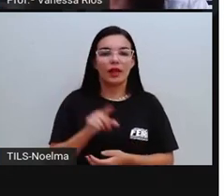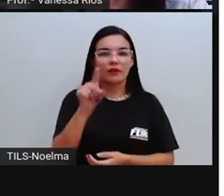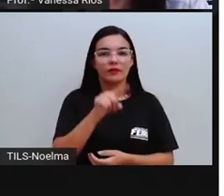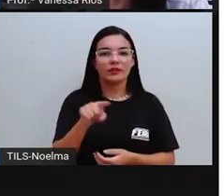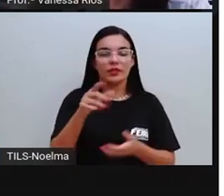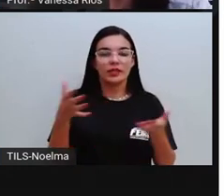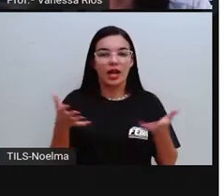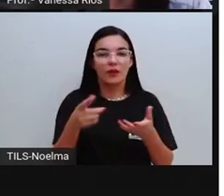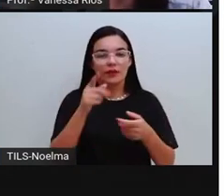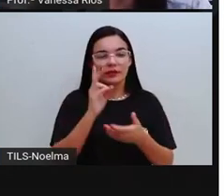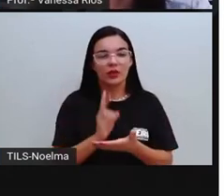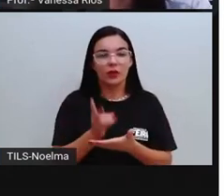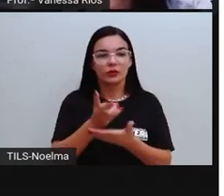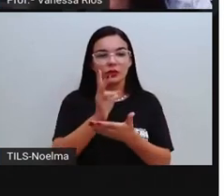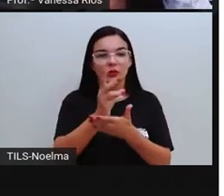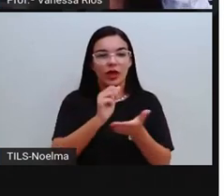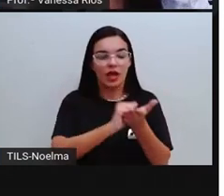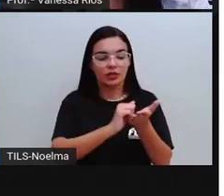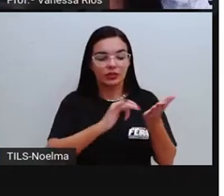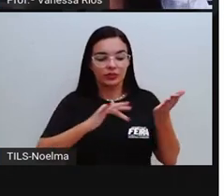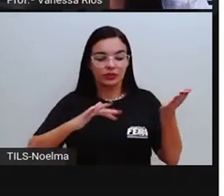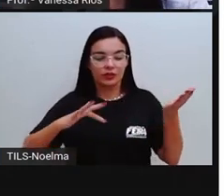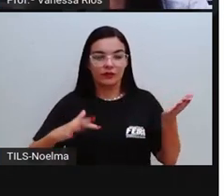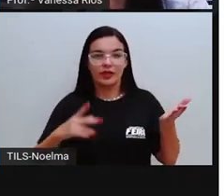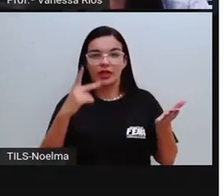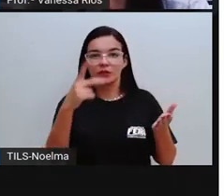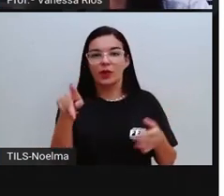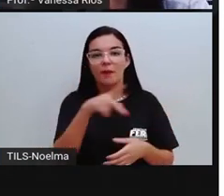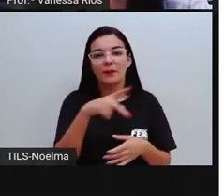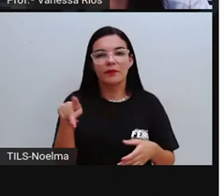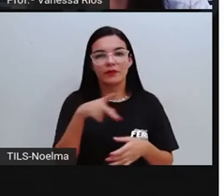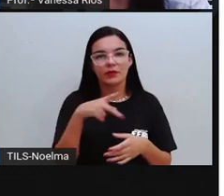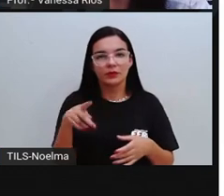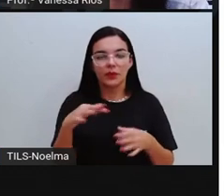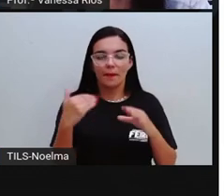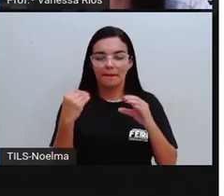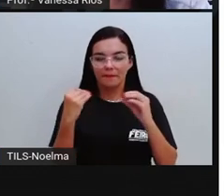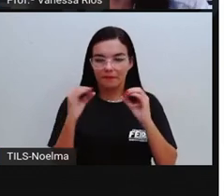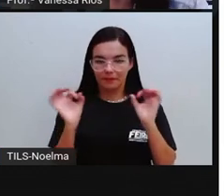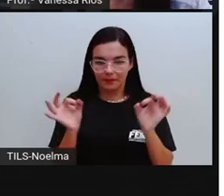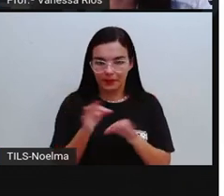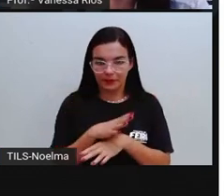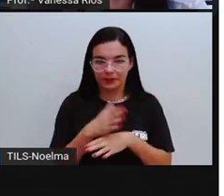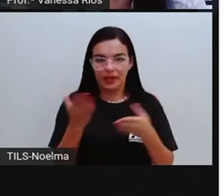vocês agora vão dar continuidade com a atividade que a sua própria professora preparou.